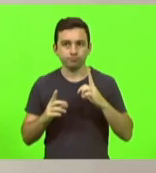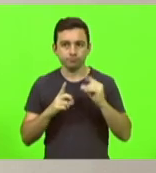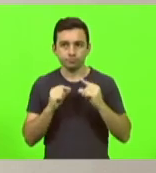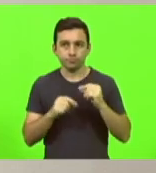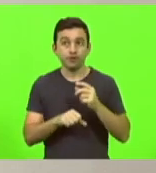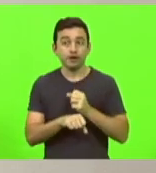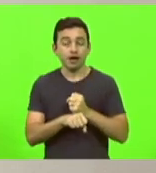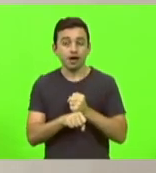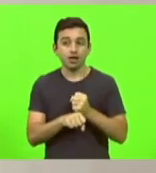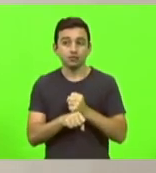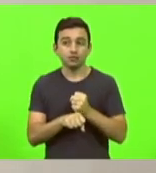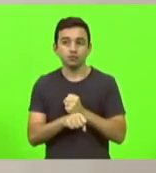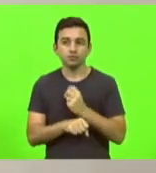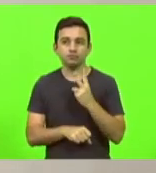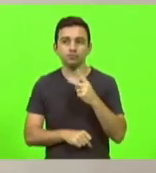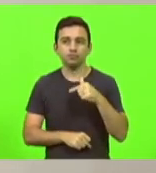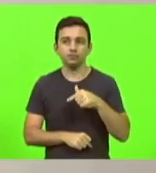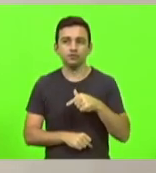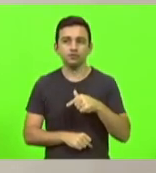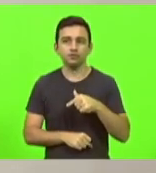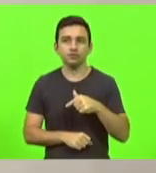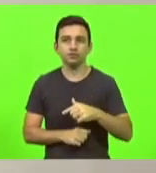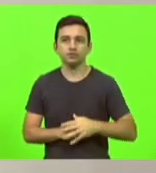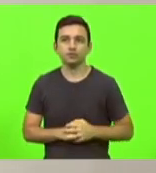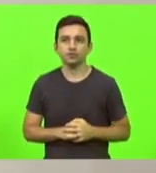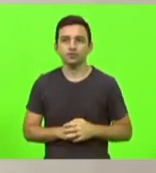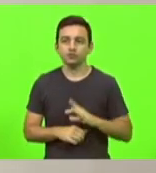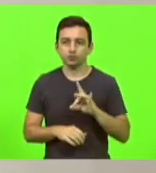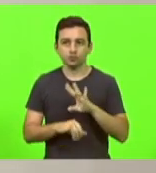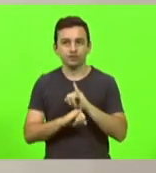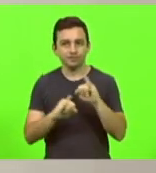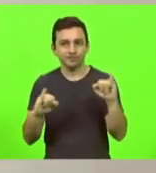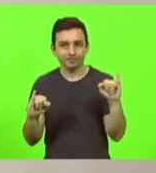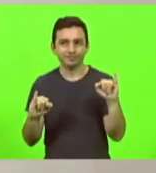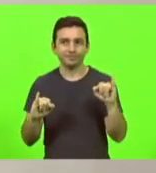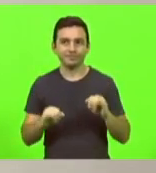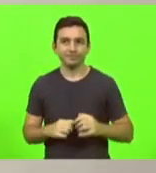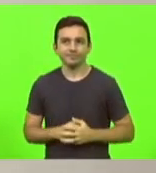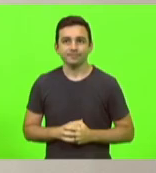anos que permaneço nesta casa, para deixar bem claro, né?